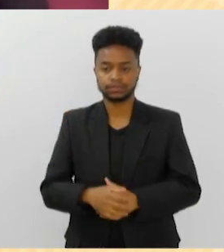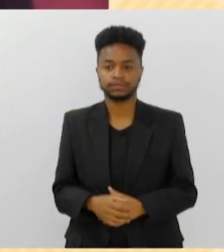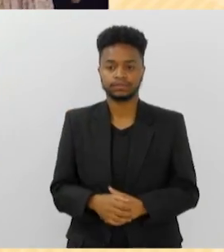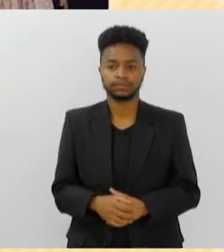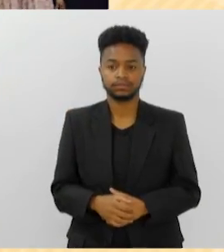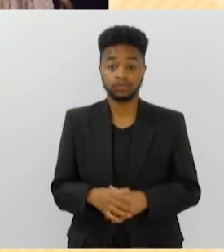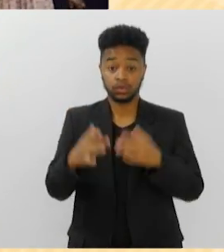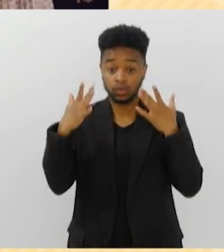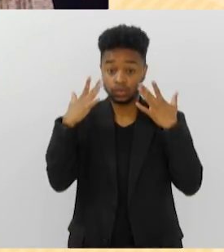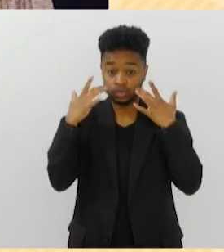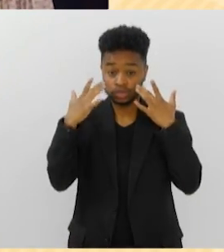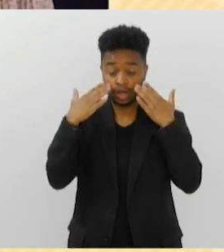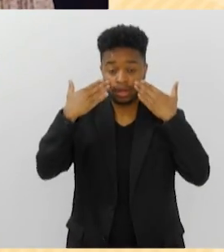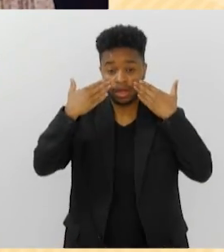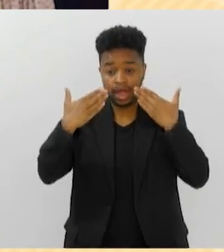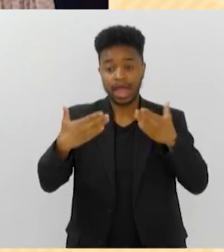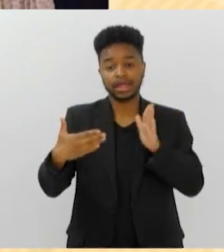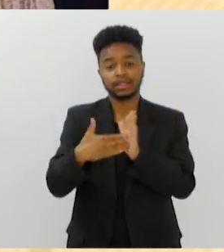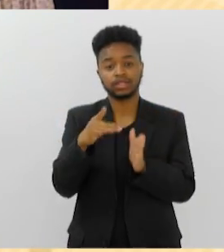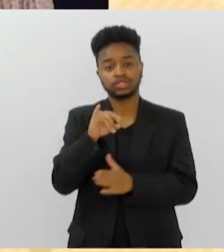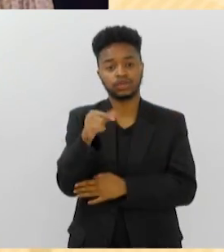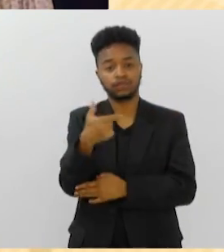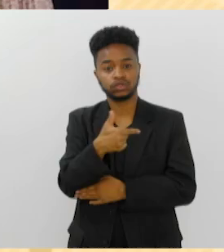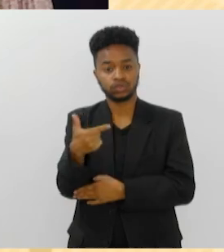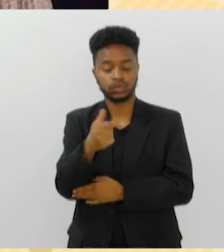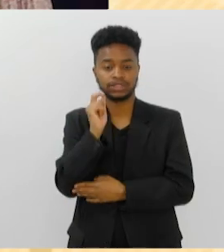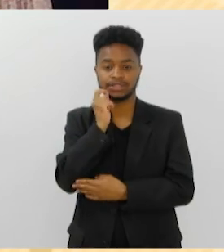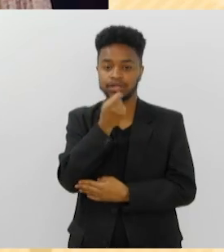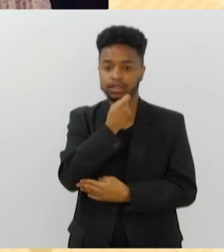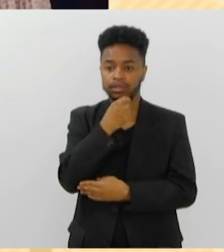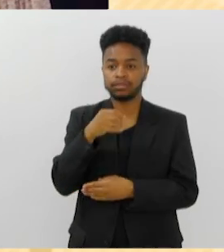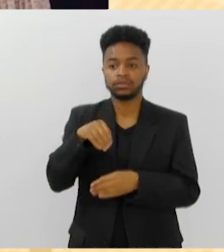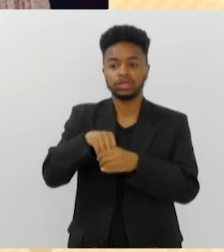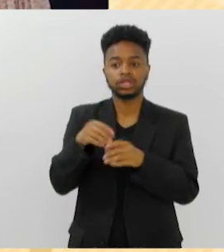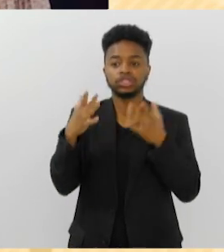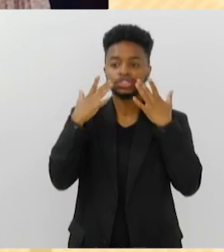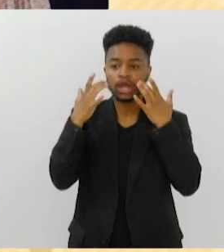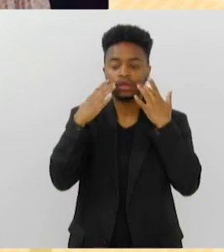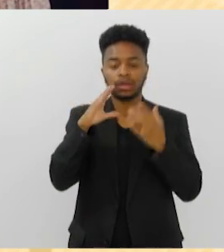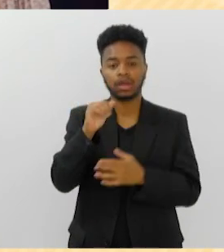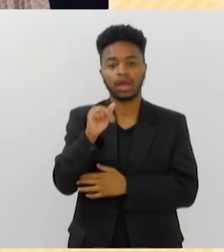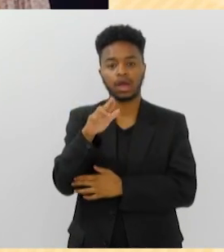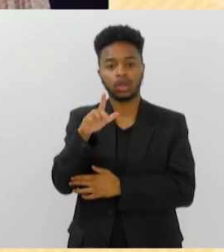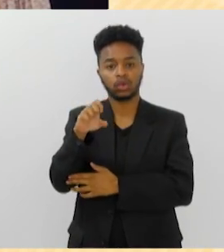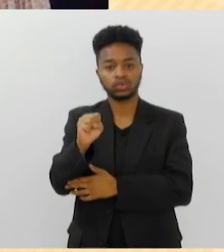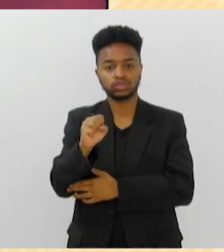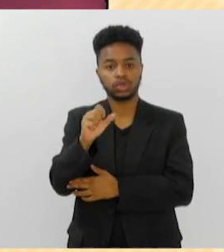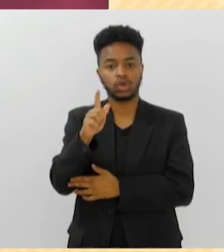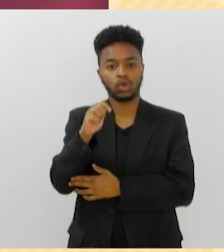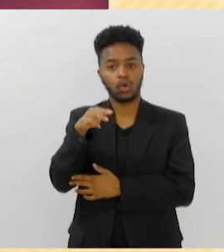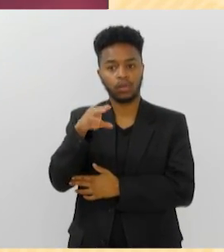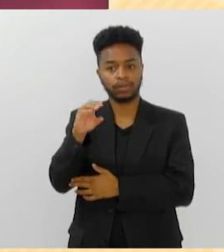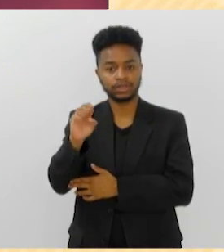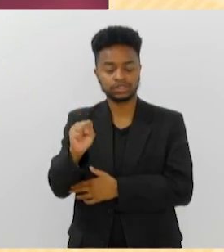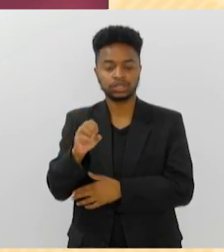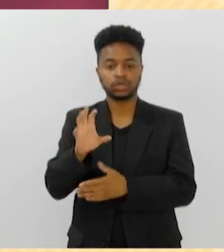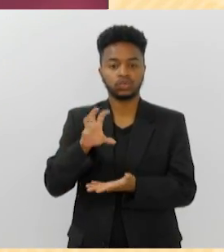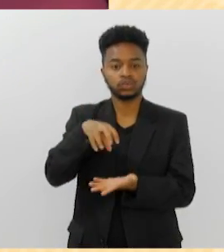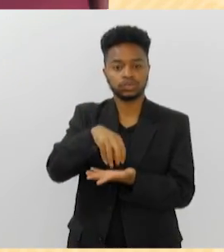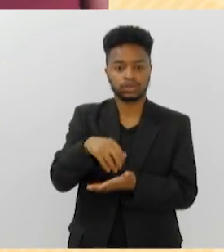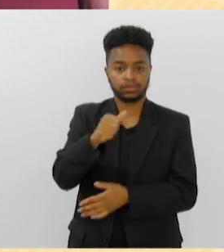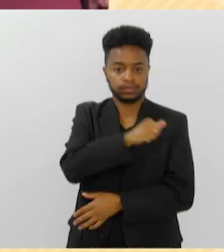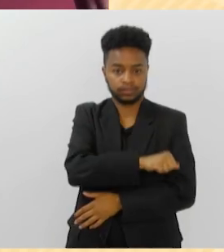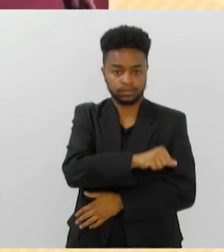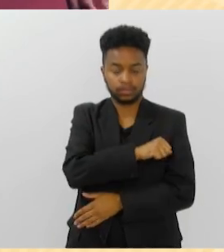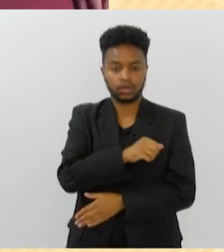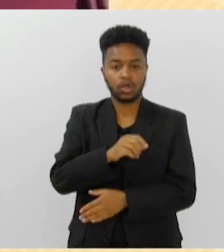A peça fica em cartaz até o dia 22 de setembro no Teatro Carlos Gomes, no centro do Rio. As sessões